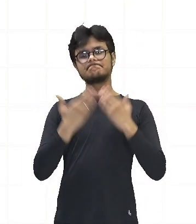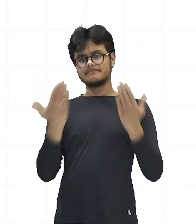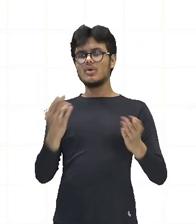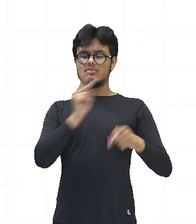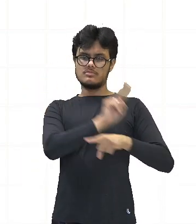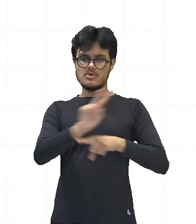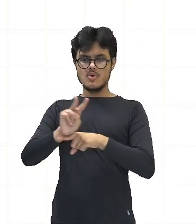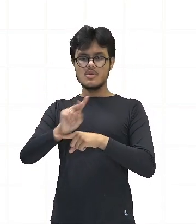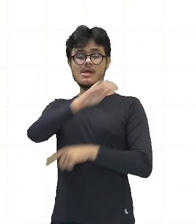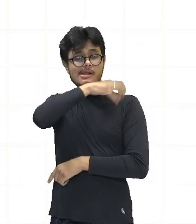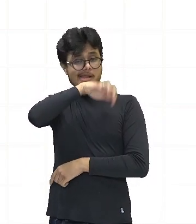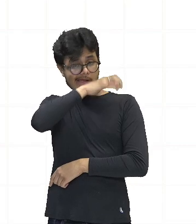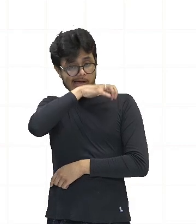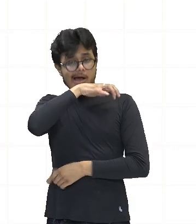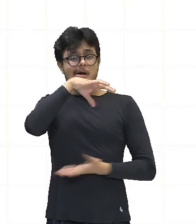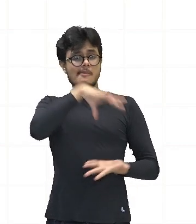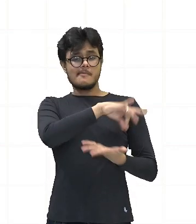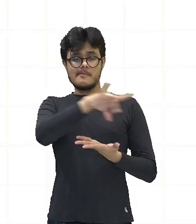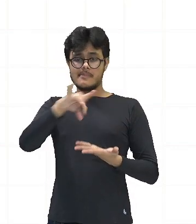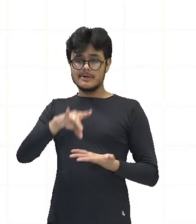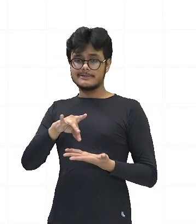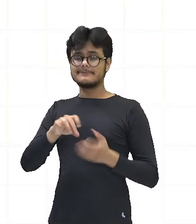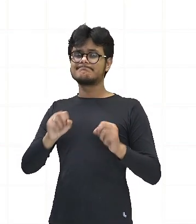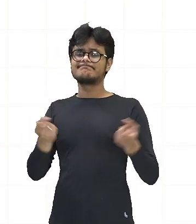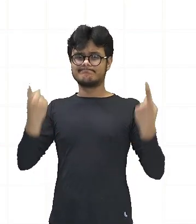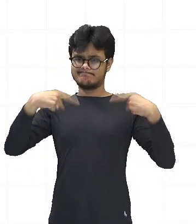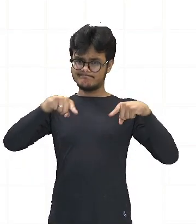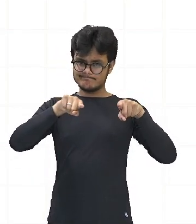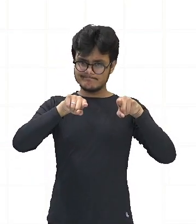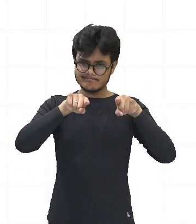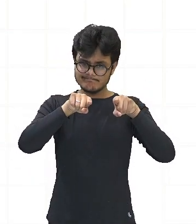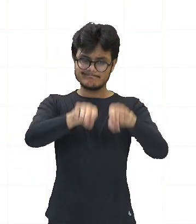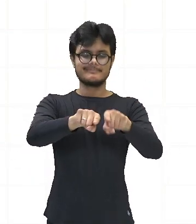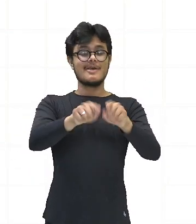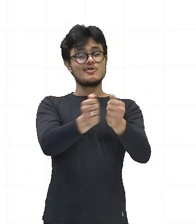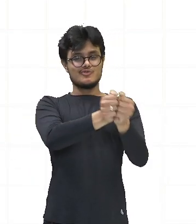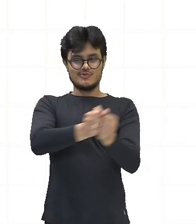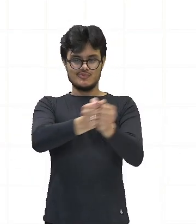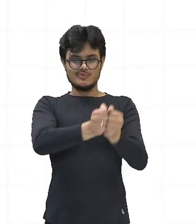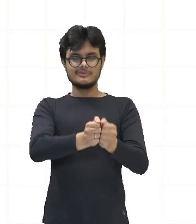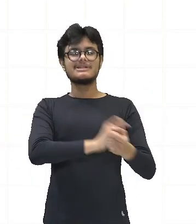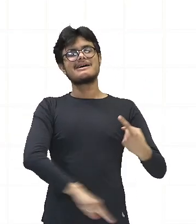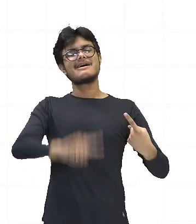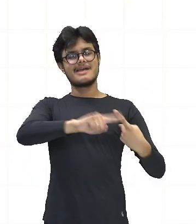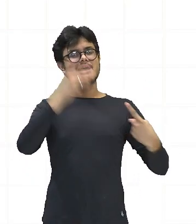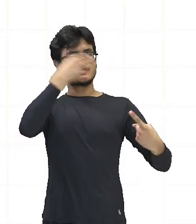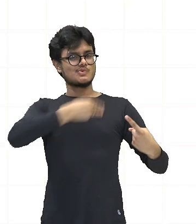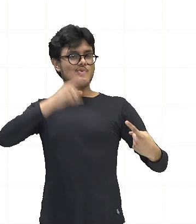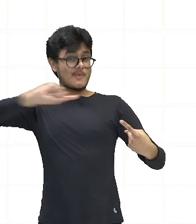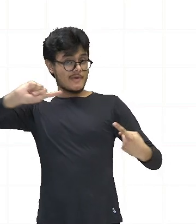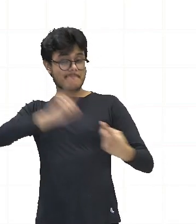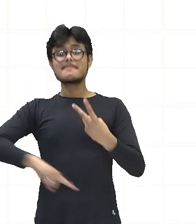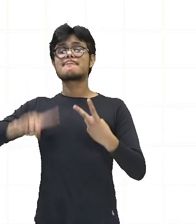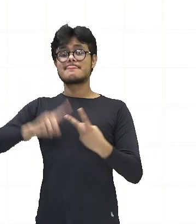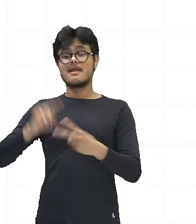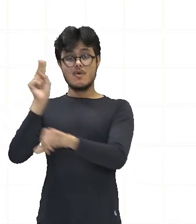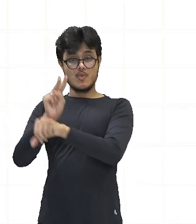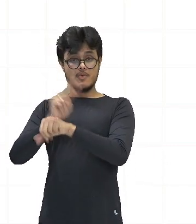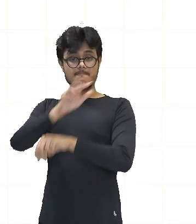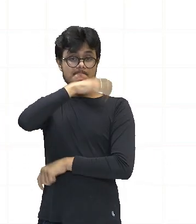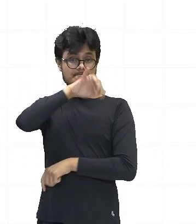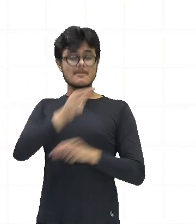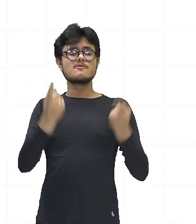cultivo da cana-de-açúcar ocorreu, né, em paralelo ali, ou seja, juntamente com outras atividades econômicas durante esse